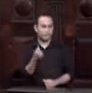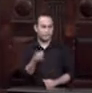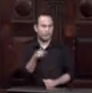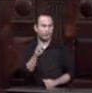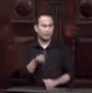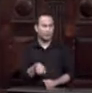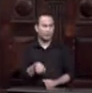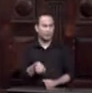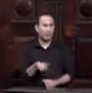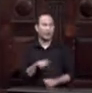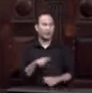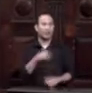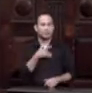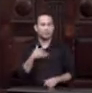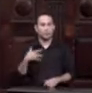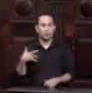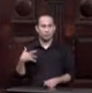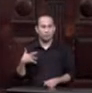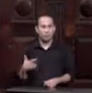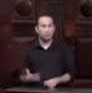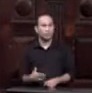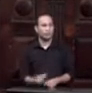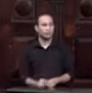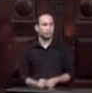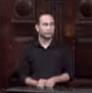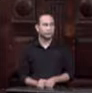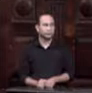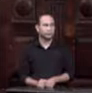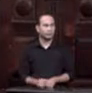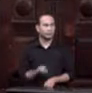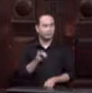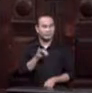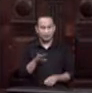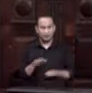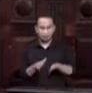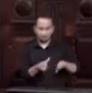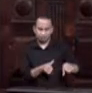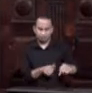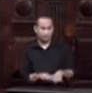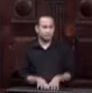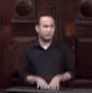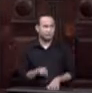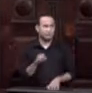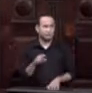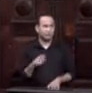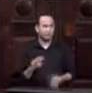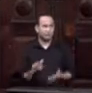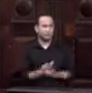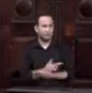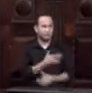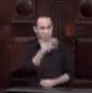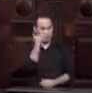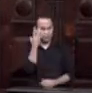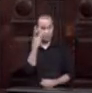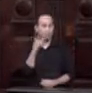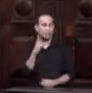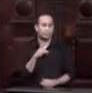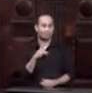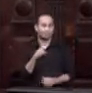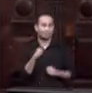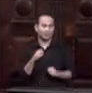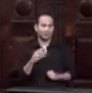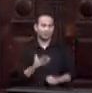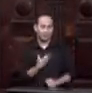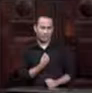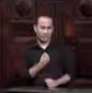para programas na área de saúde, combate à tuberculose, que, se deixado de lado, pessoas que podem ter a sua vida salva